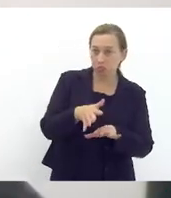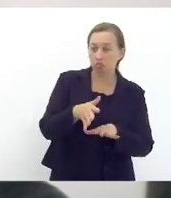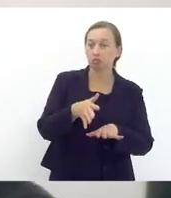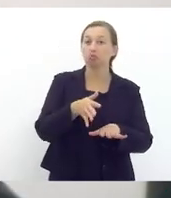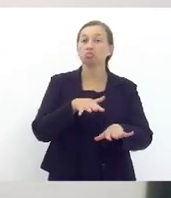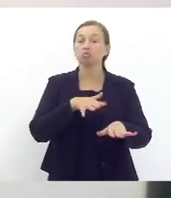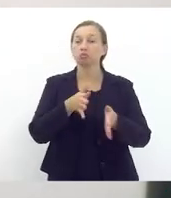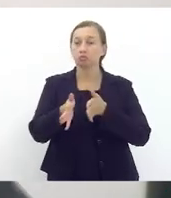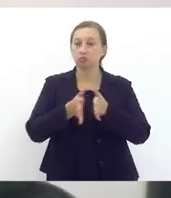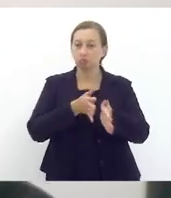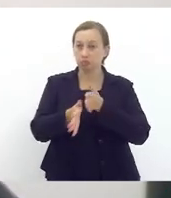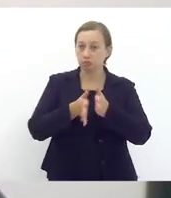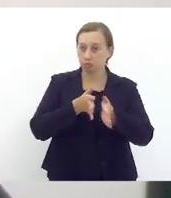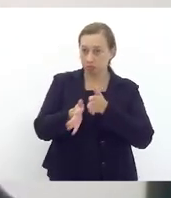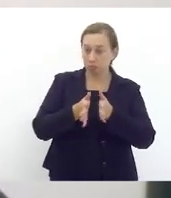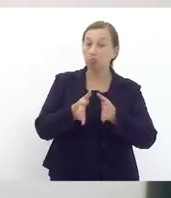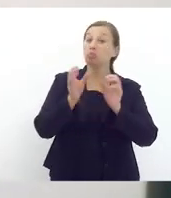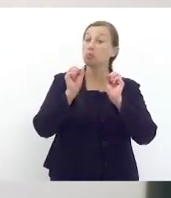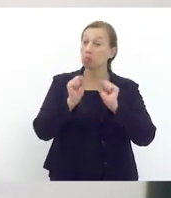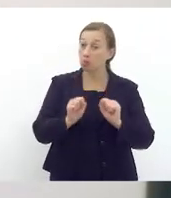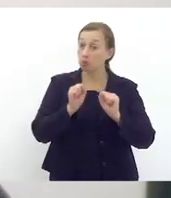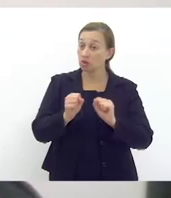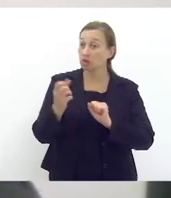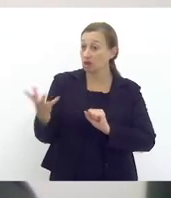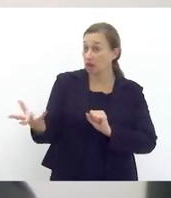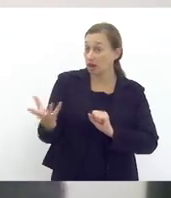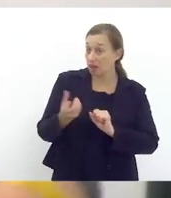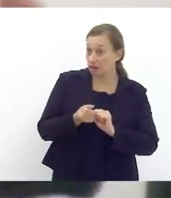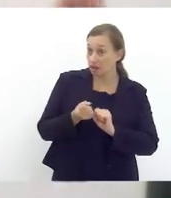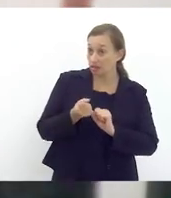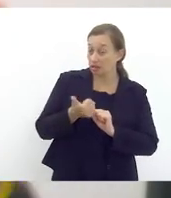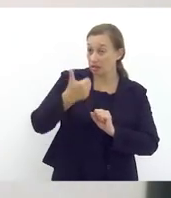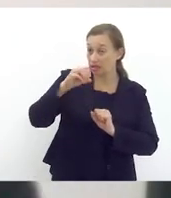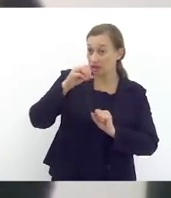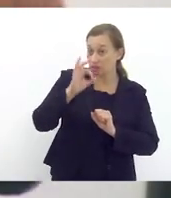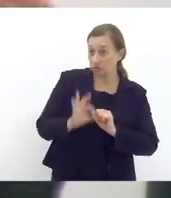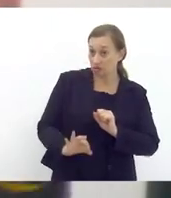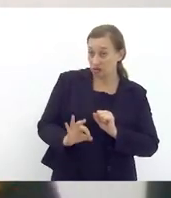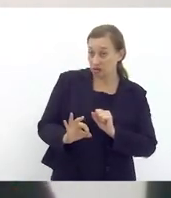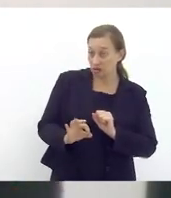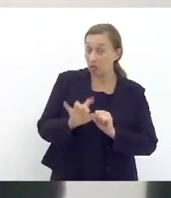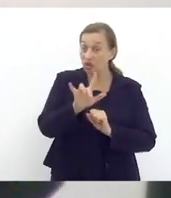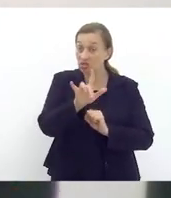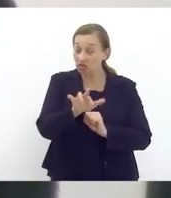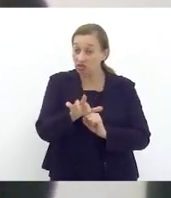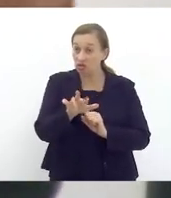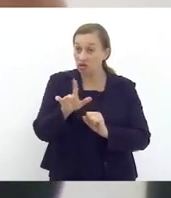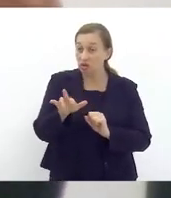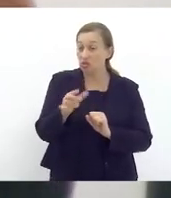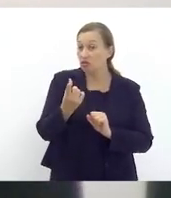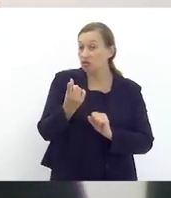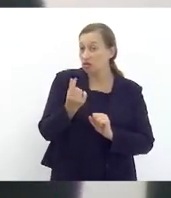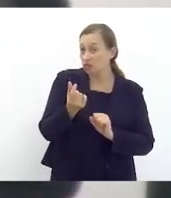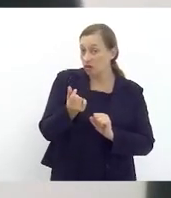de modo criativo poderia estar recebendo 10% numa diferenciação de valores